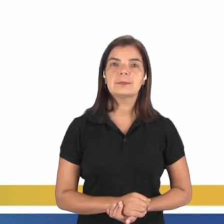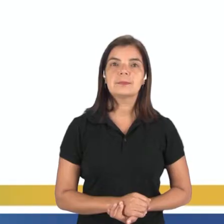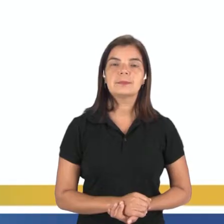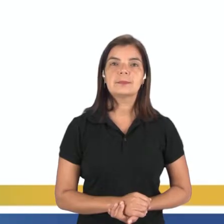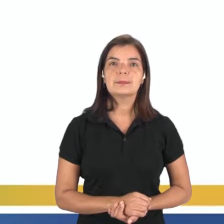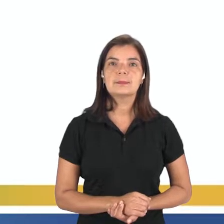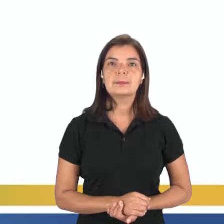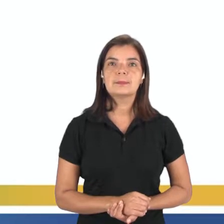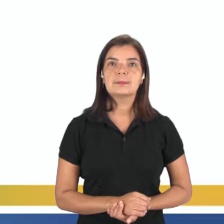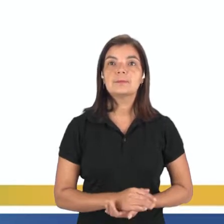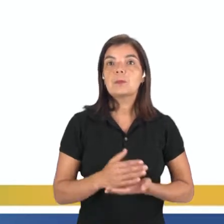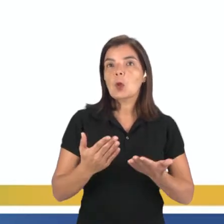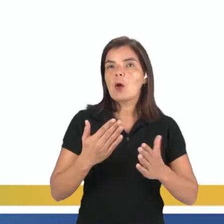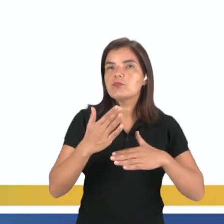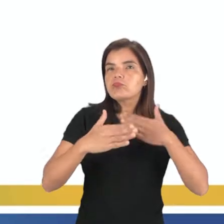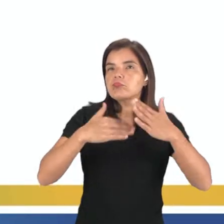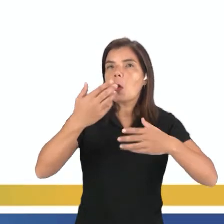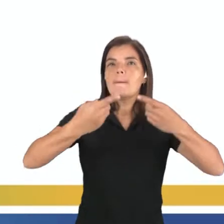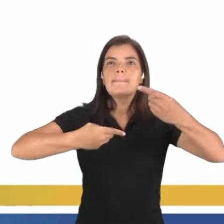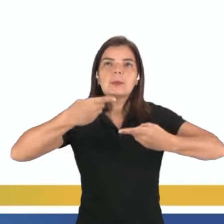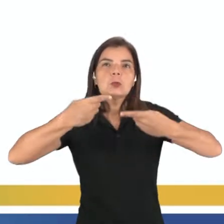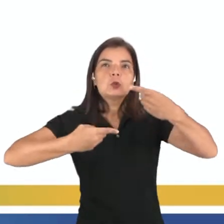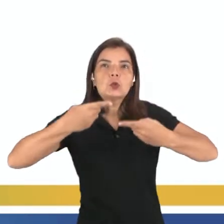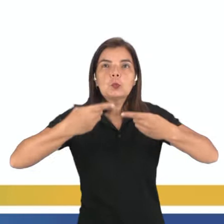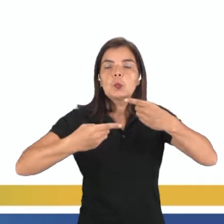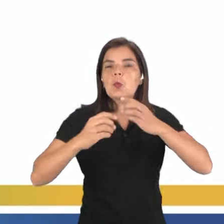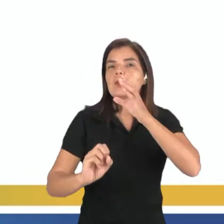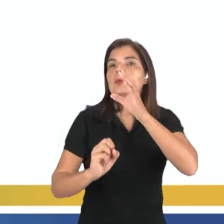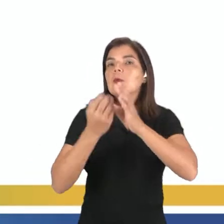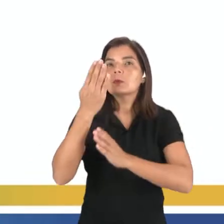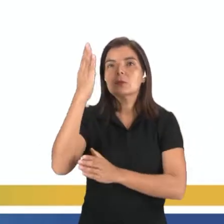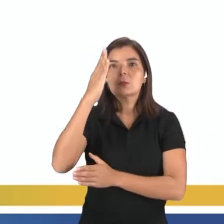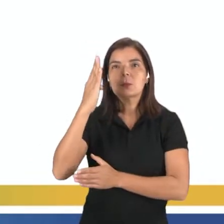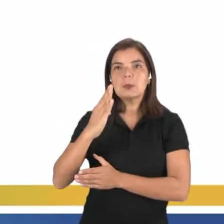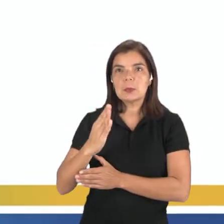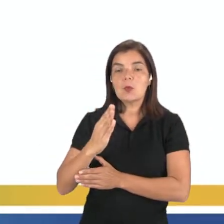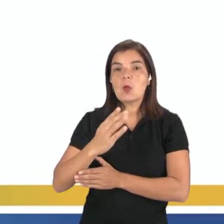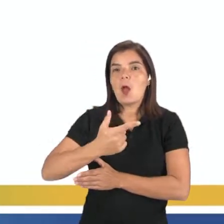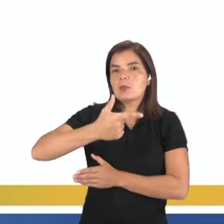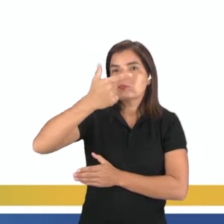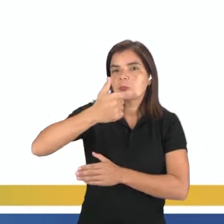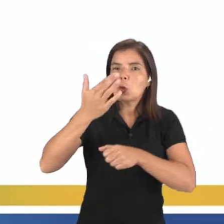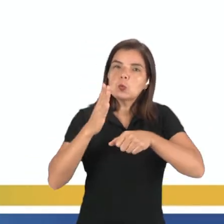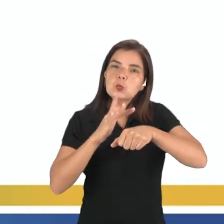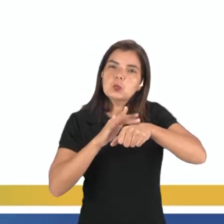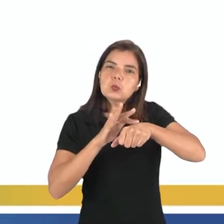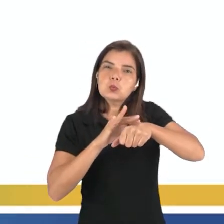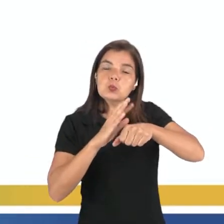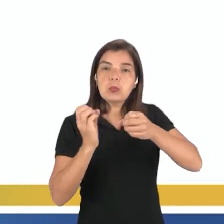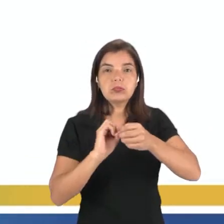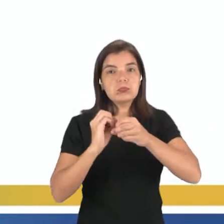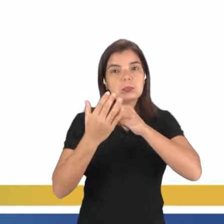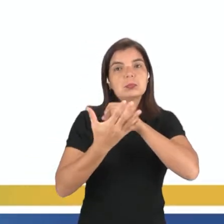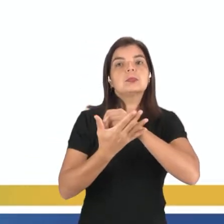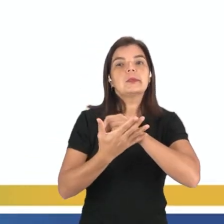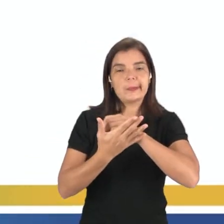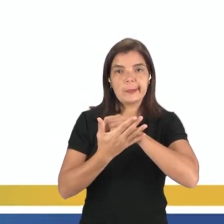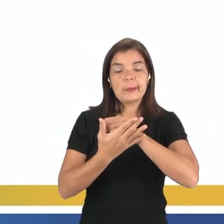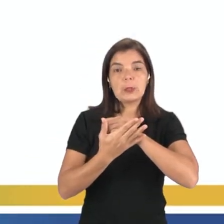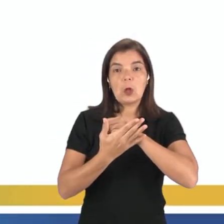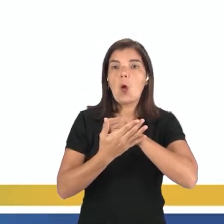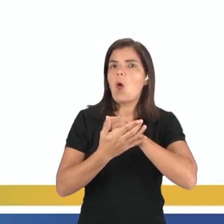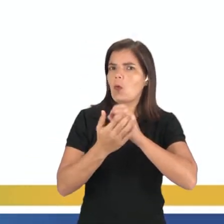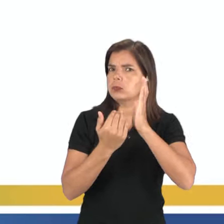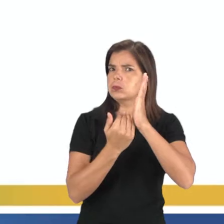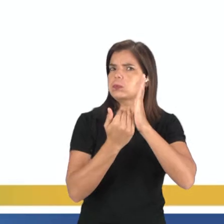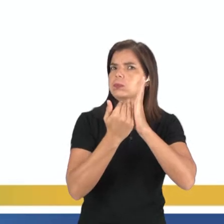perguntas. Enquanto cresce o debate sobre se o que ocorre no Brasil é uma segunda onda de Covid ou